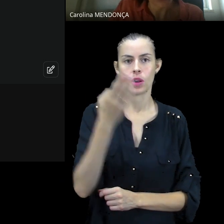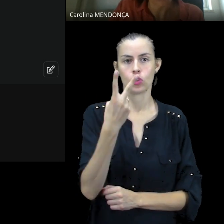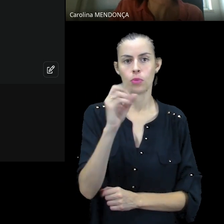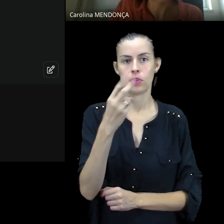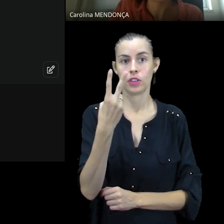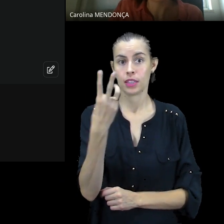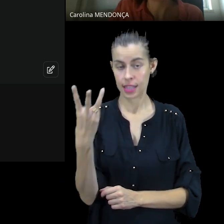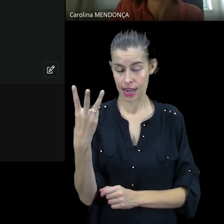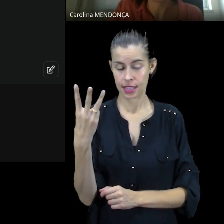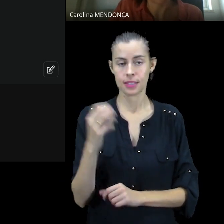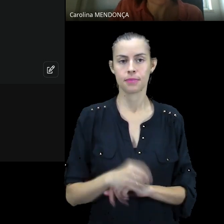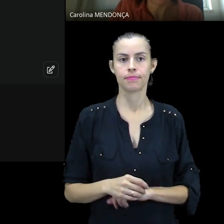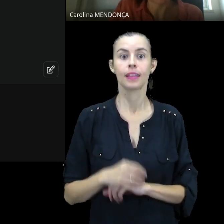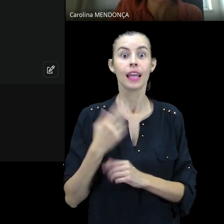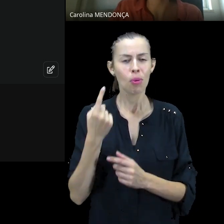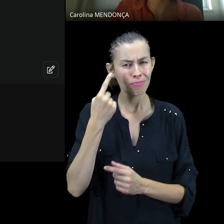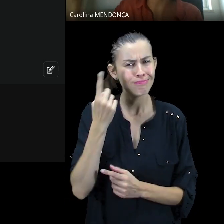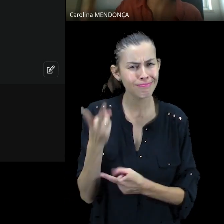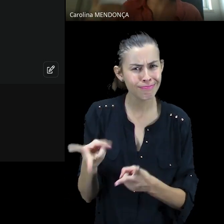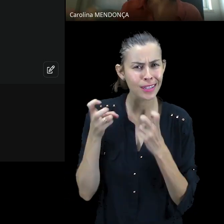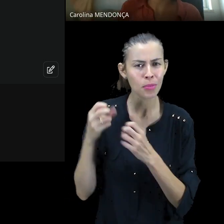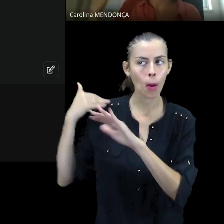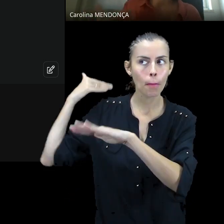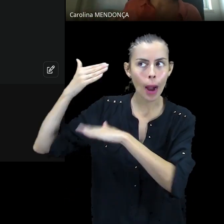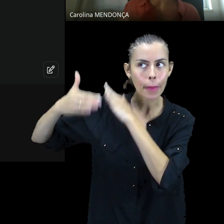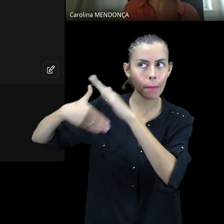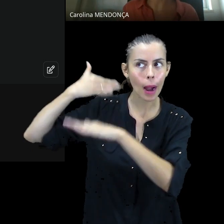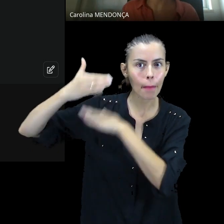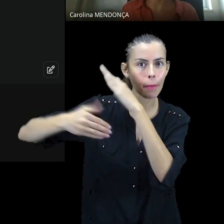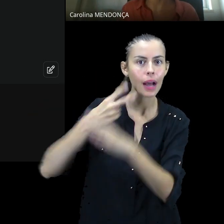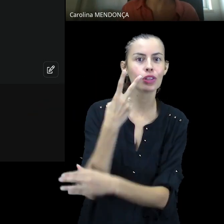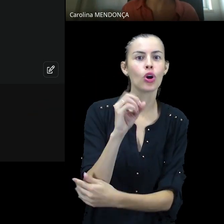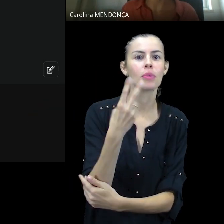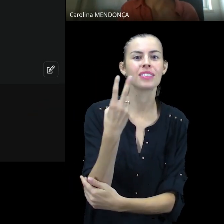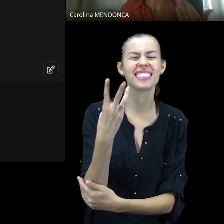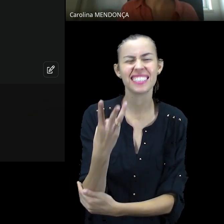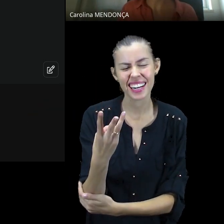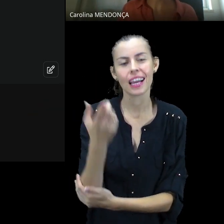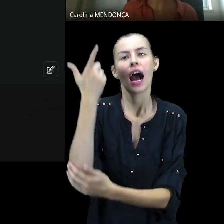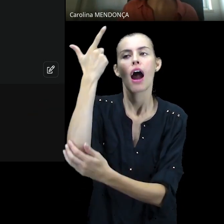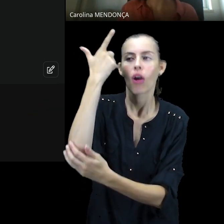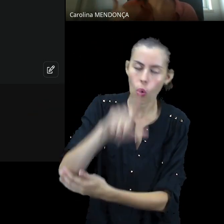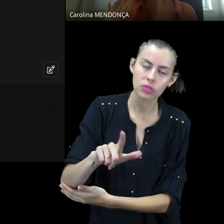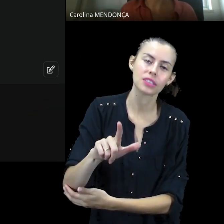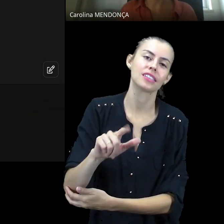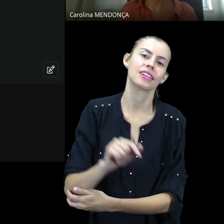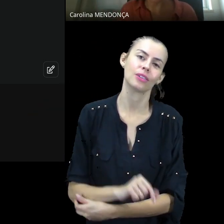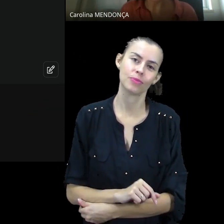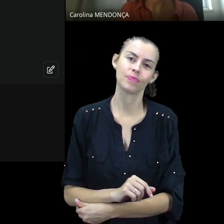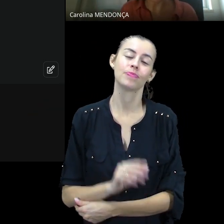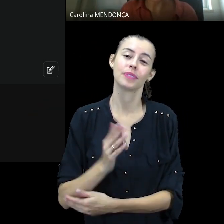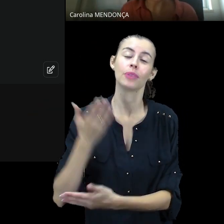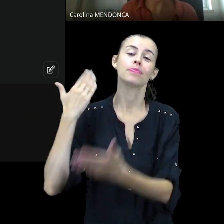2023 a gente conseguiu estabelecer uma resolução. A gente já vem, enquanto núcleo de currículos, dialogando com os cursos, cobrando